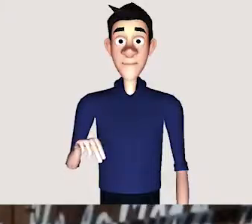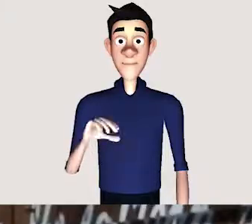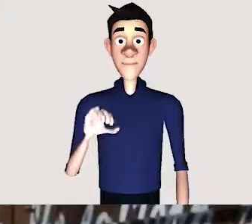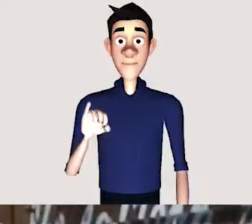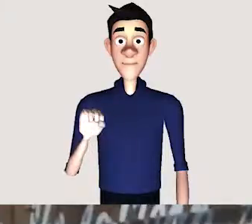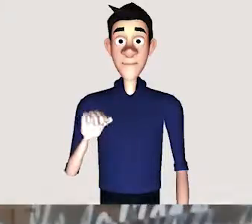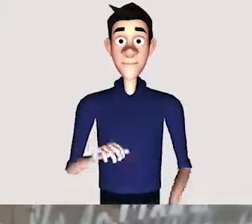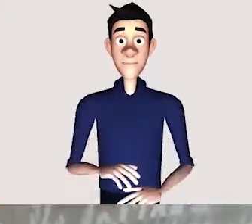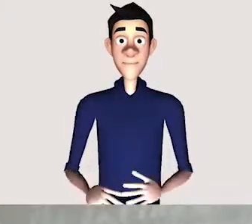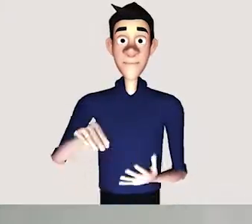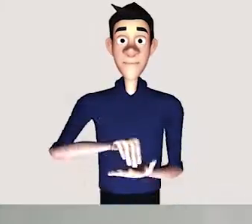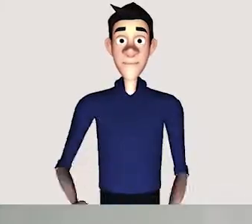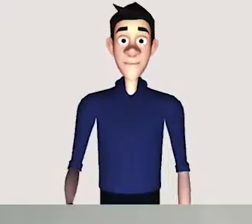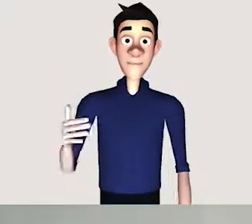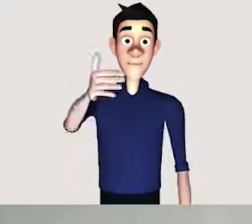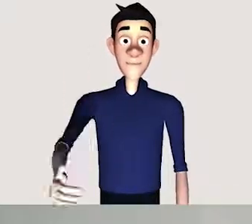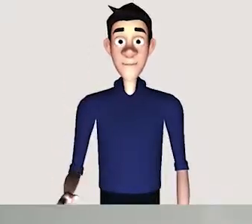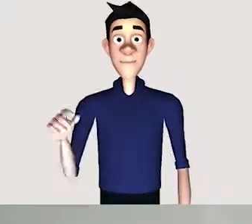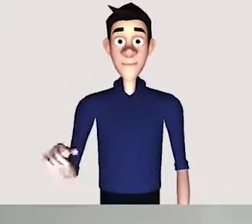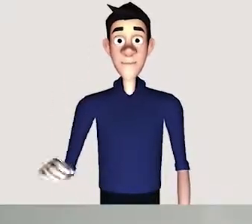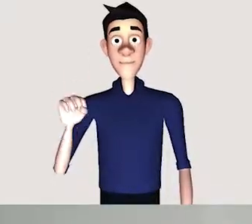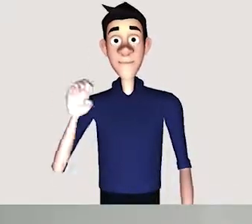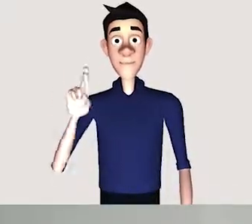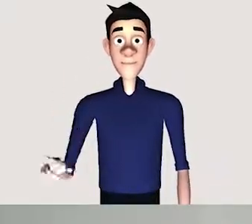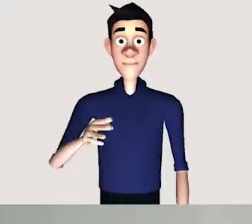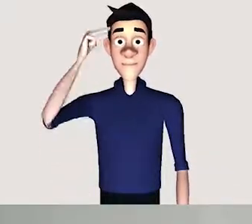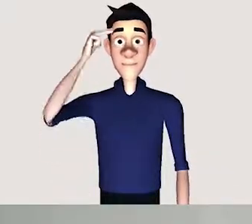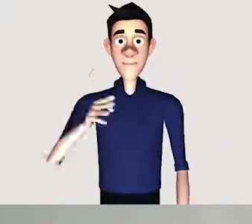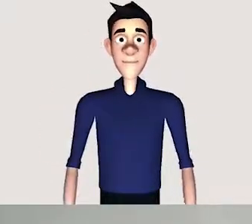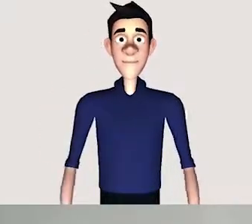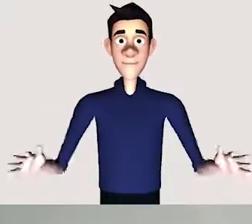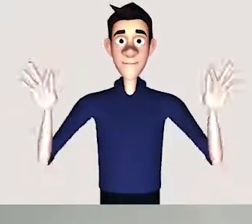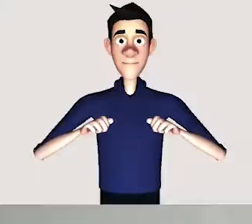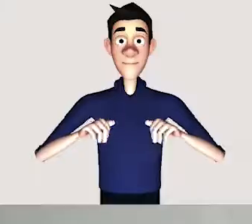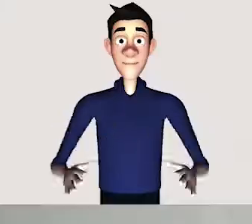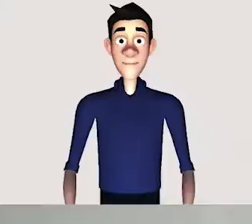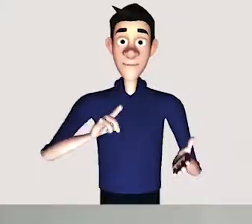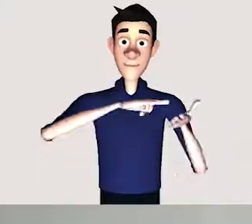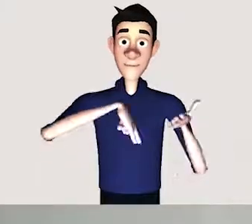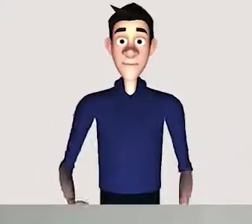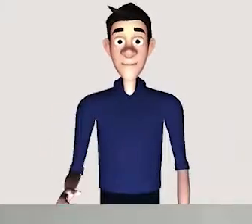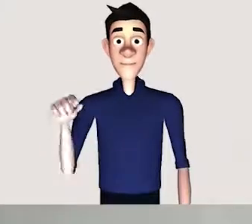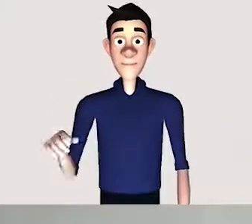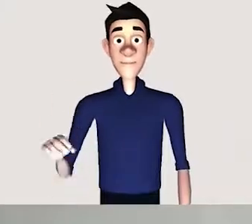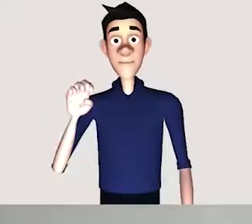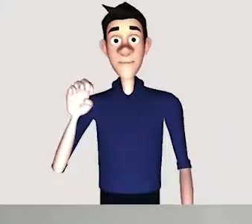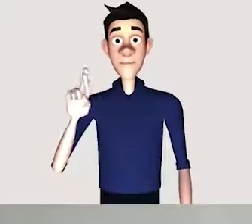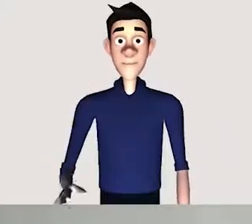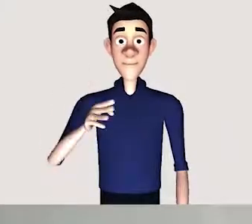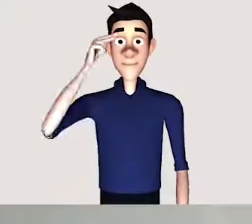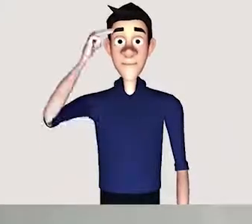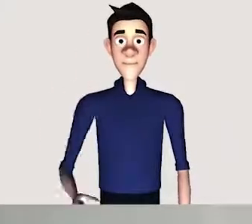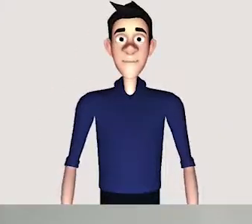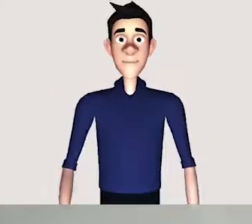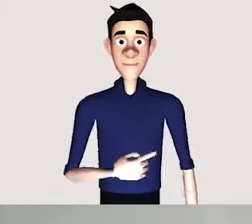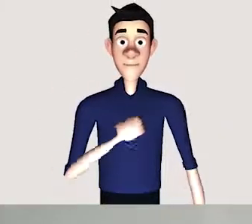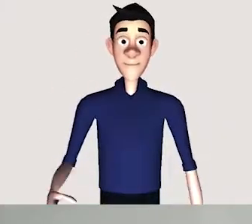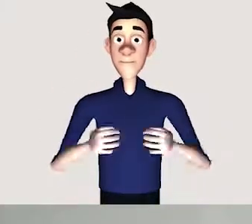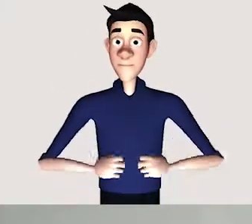memória? Afinal de contas, o que é memória? Eu poderia, por exemplo, recorrer a Jacques Le